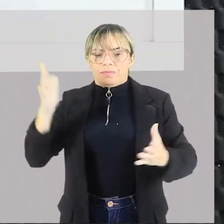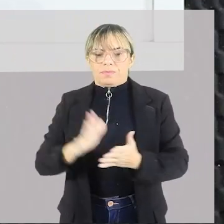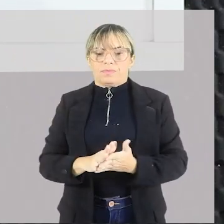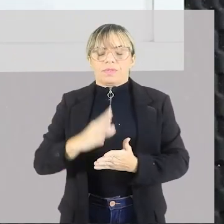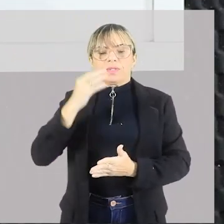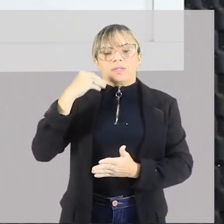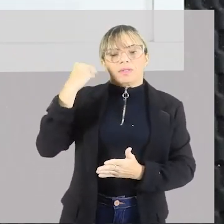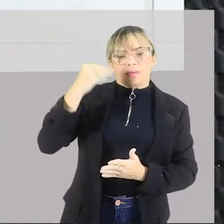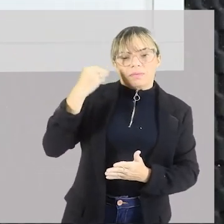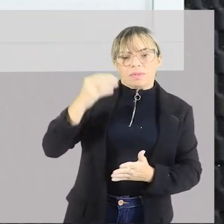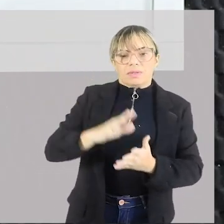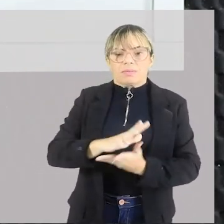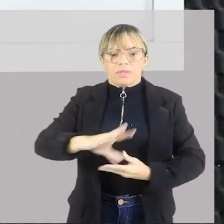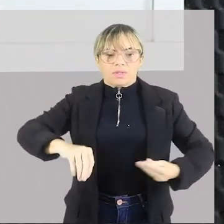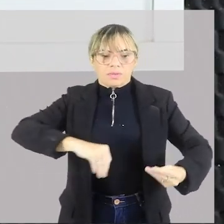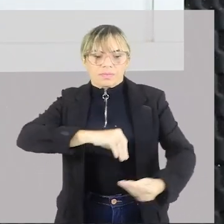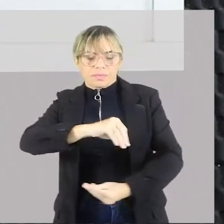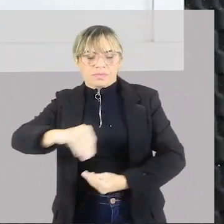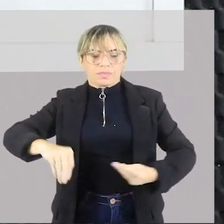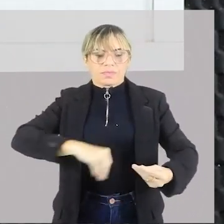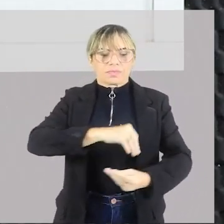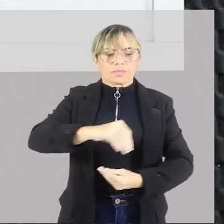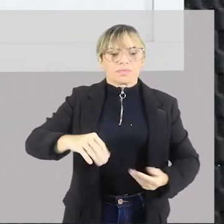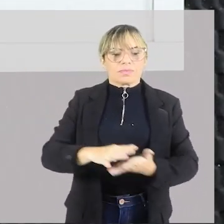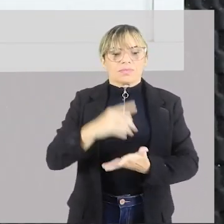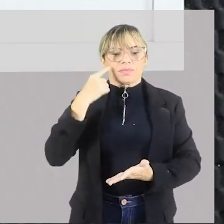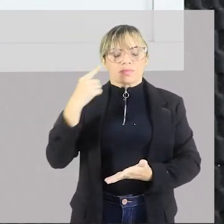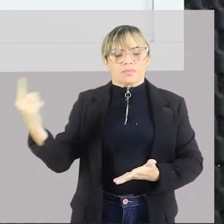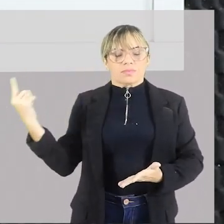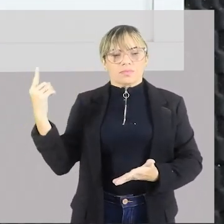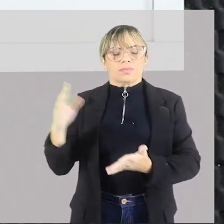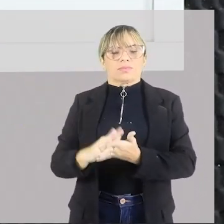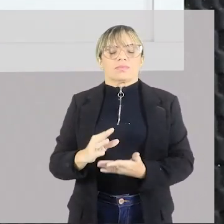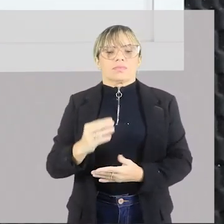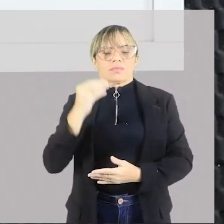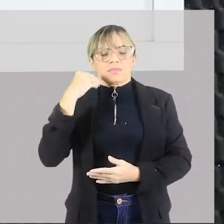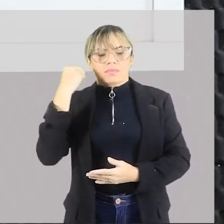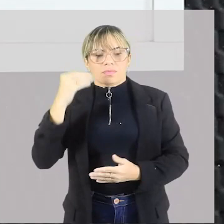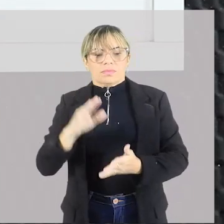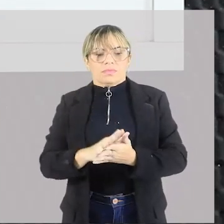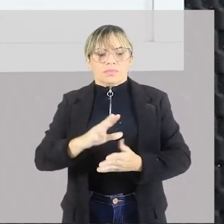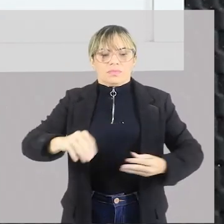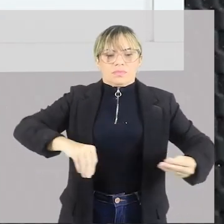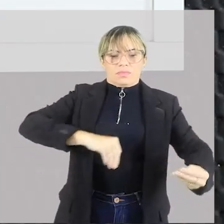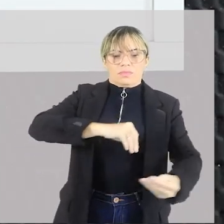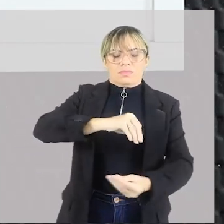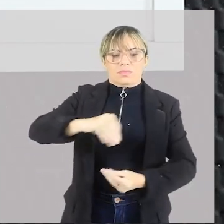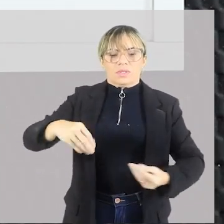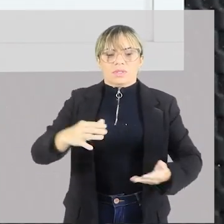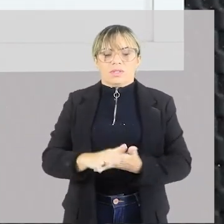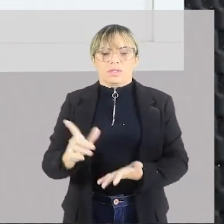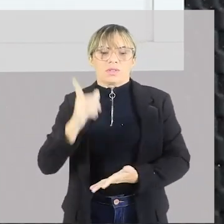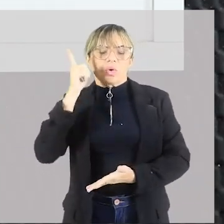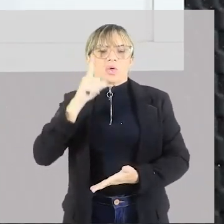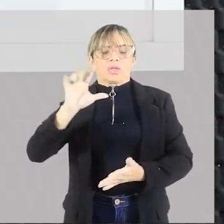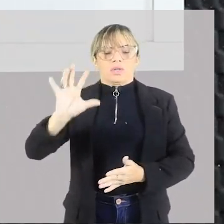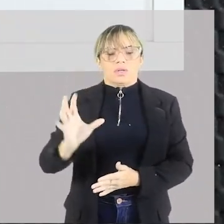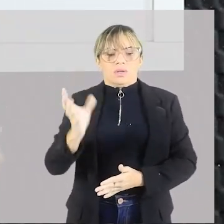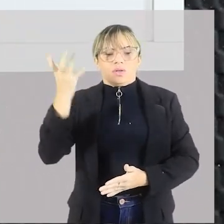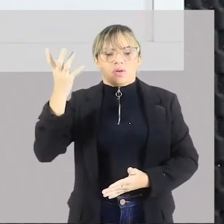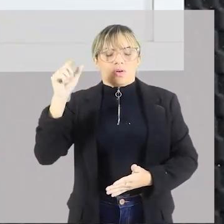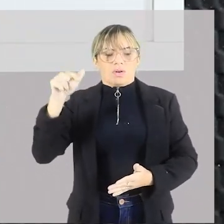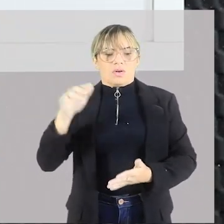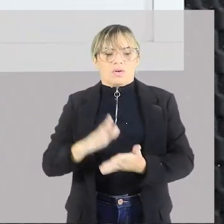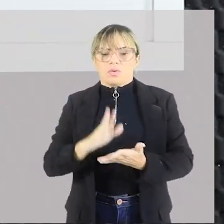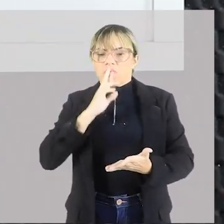experimento aleatório né então experimento aleatório são aqueles acontecimentos que você não consegue saber o